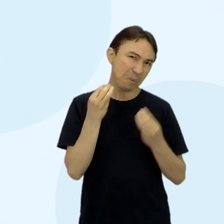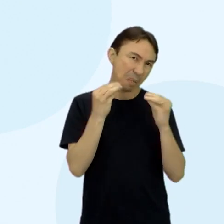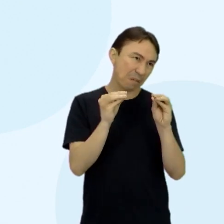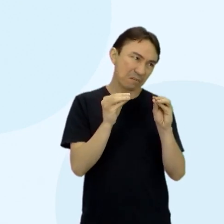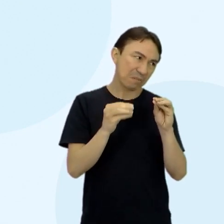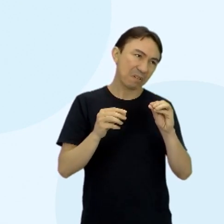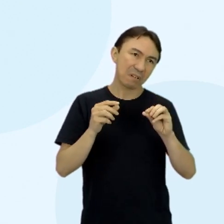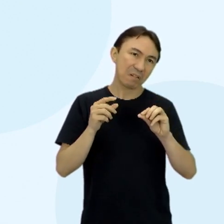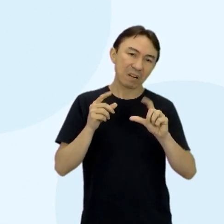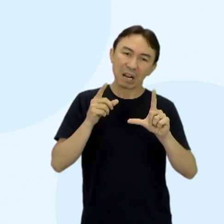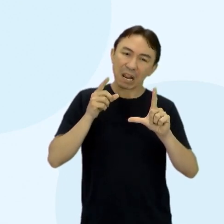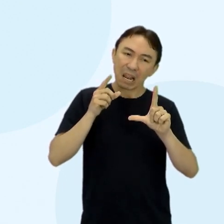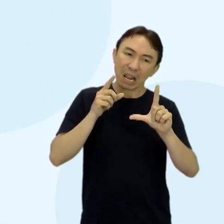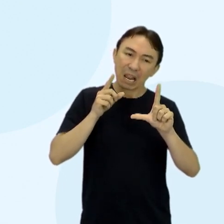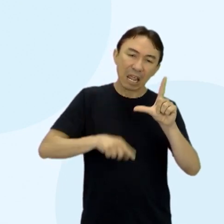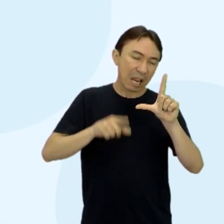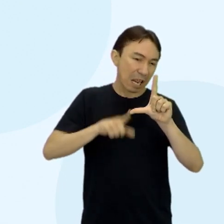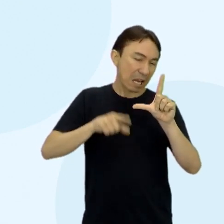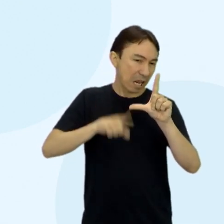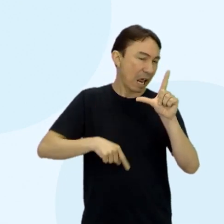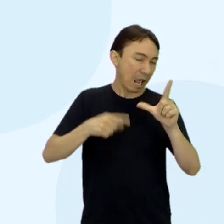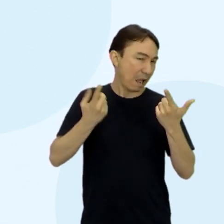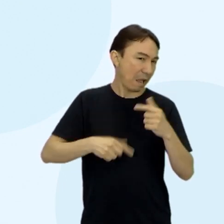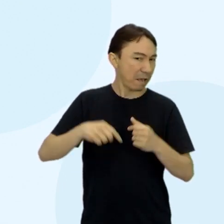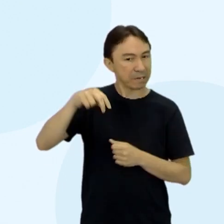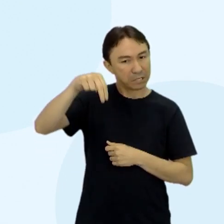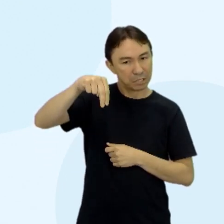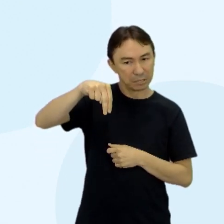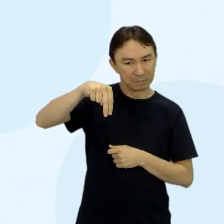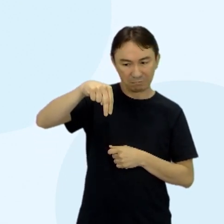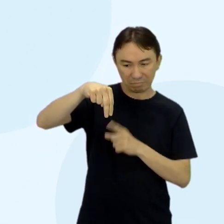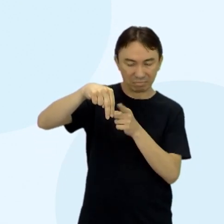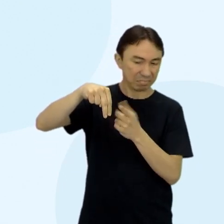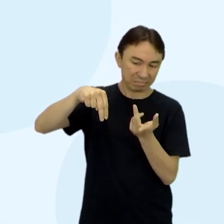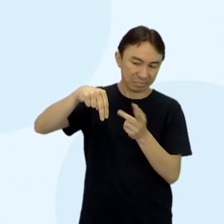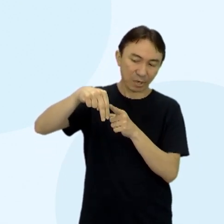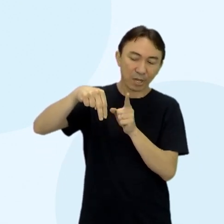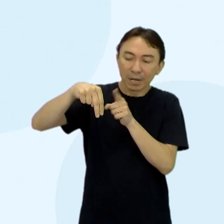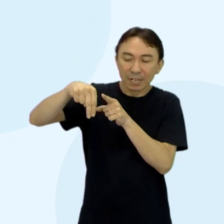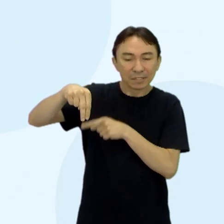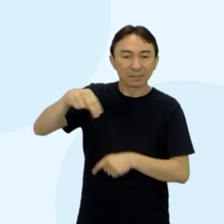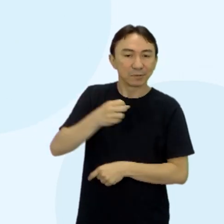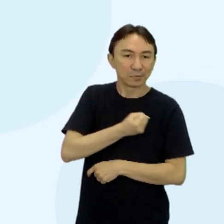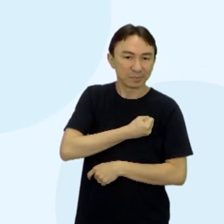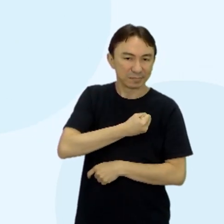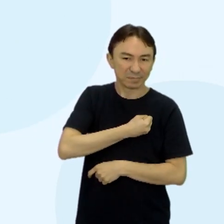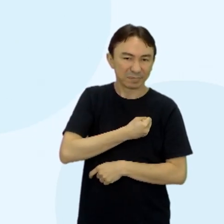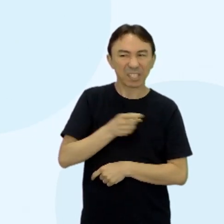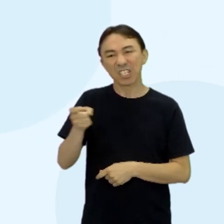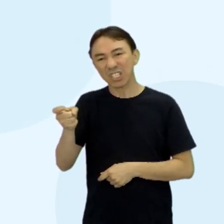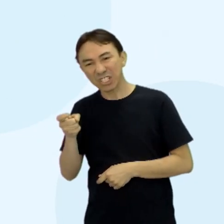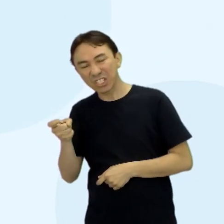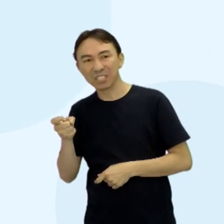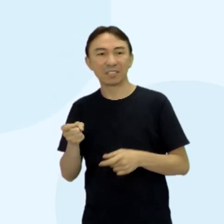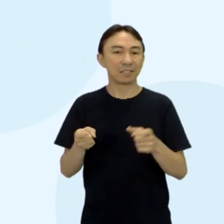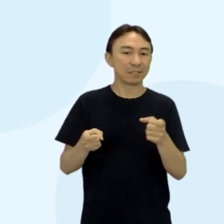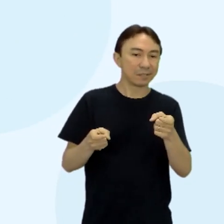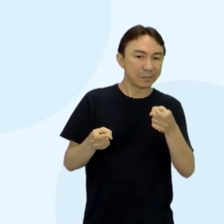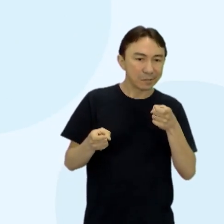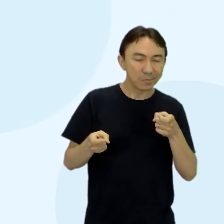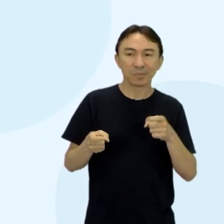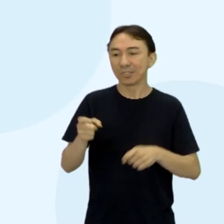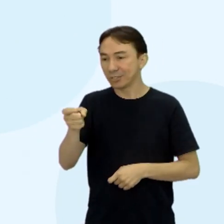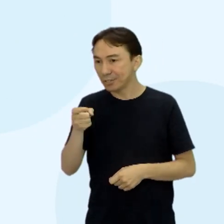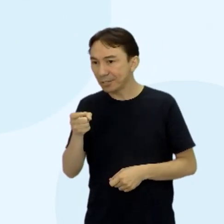Beleza. Tá? Vou usar N de número, porque eu tô procurando um número. Um número, muito né? bom. Eu sempre falo, não fica usando muito X e Y, não, se habituando muito a usar X e